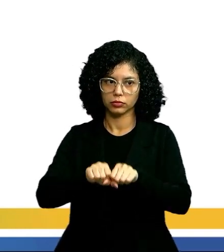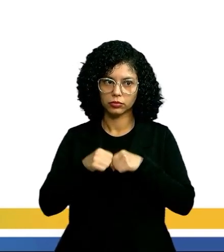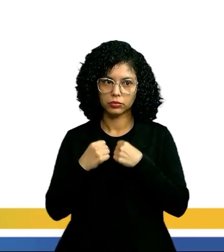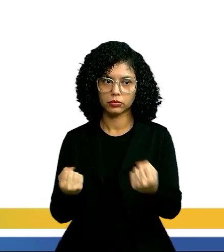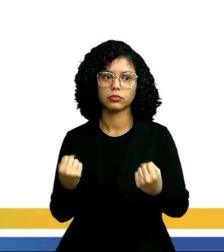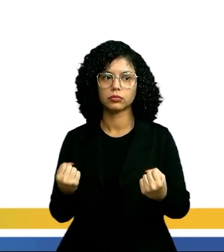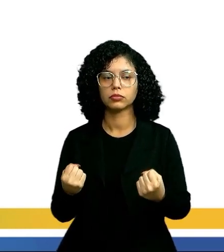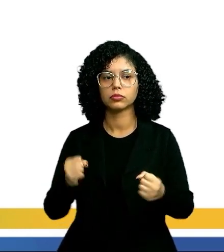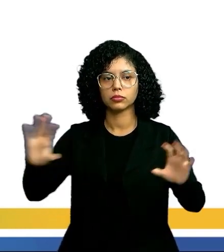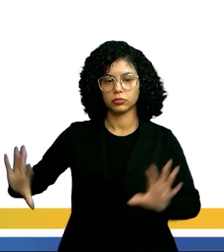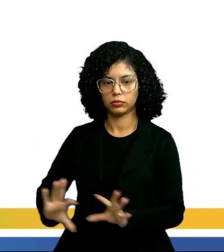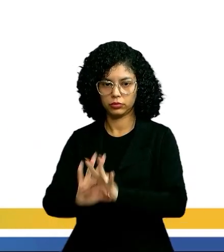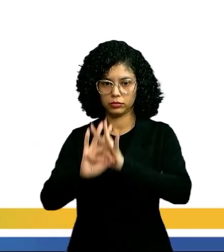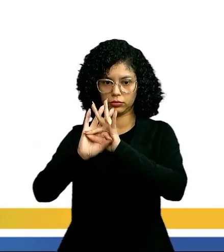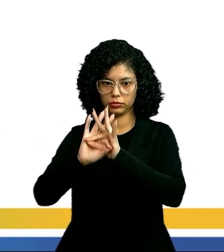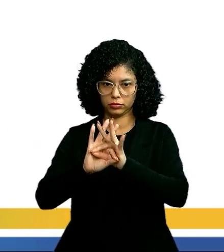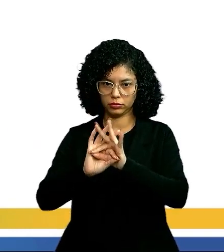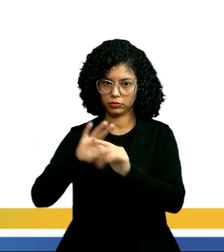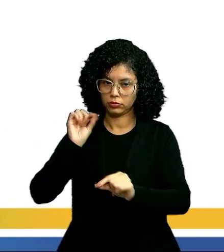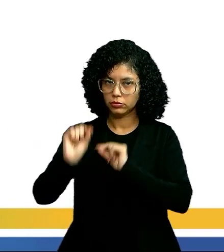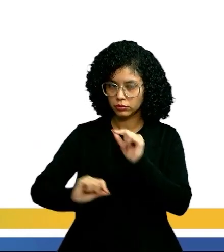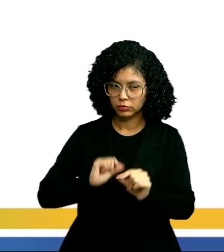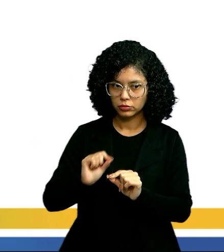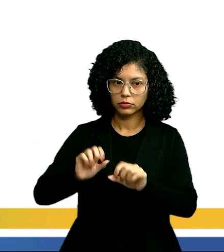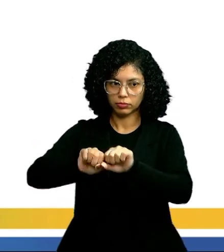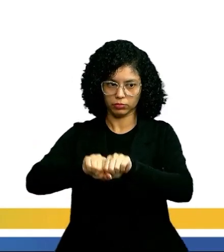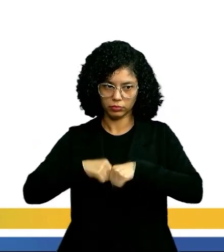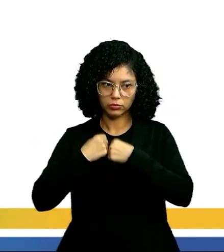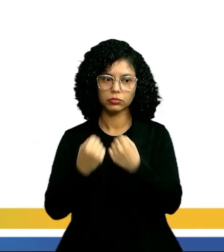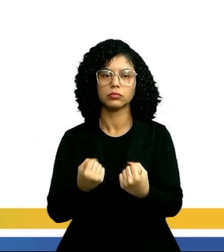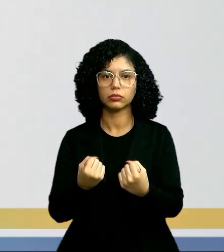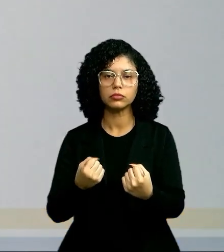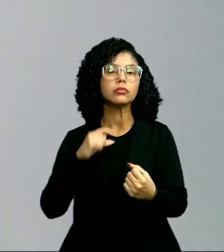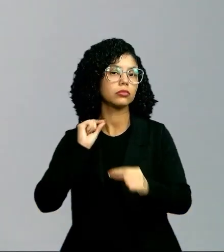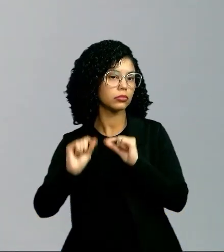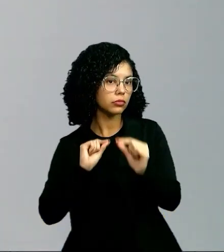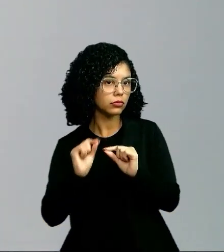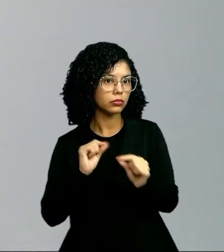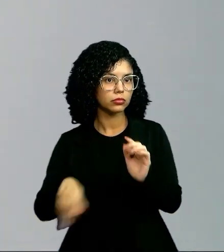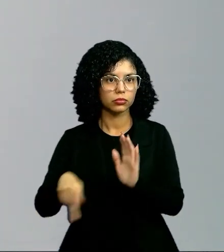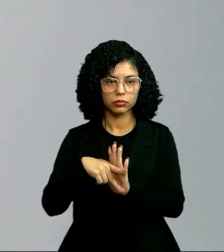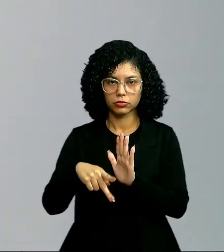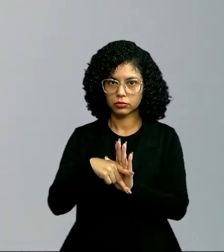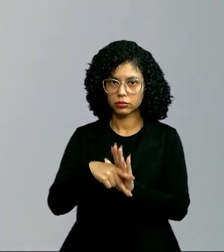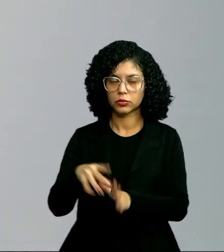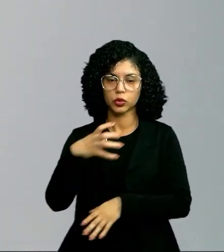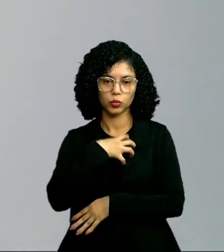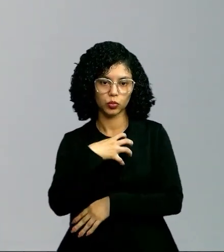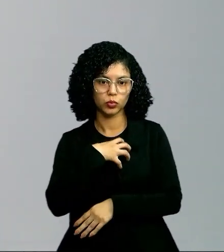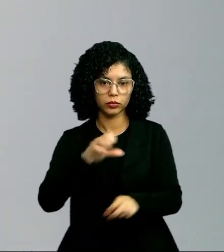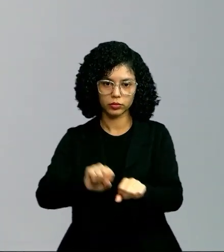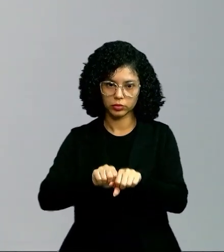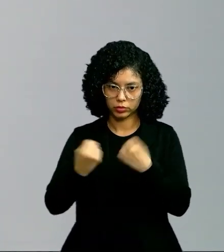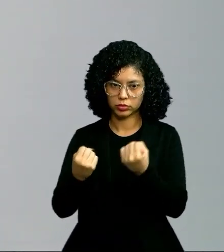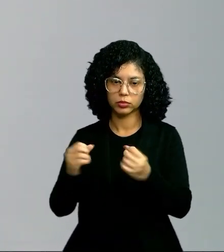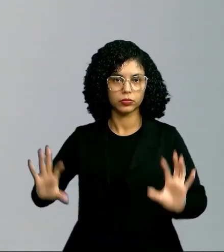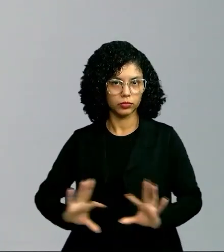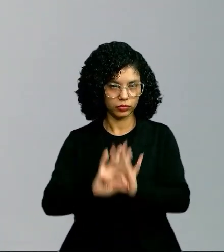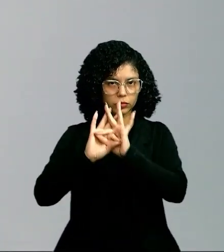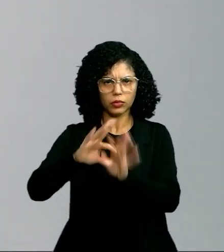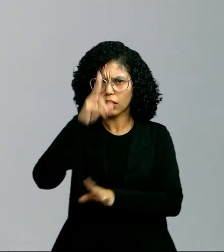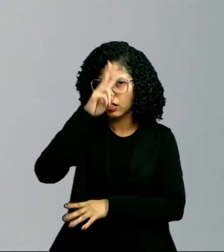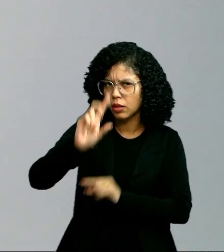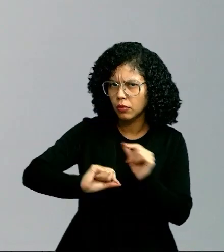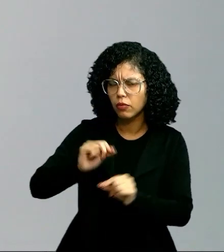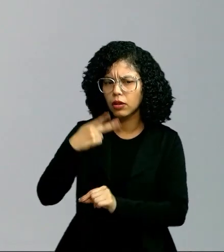rupturas de ligações. O que é isso? A ruptura de uma ligação é exatamente o momento de quebra de uma ligação. Lembra